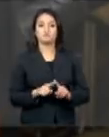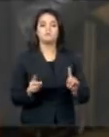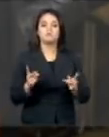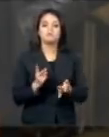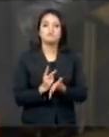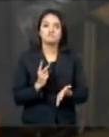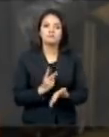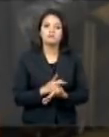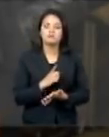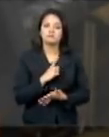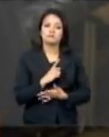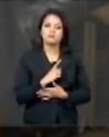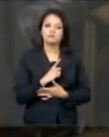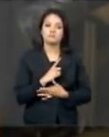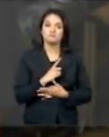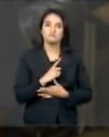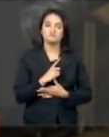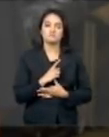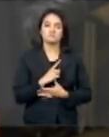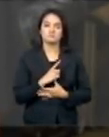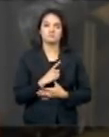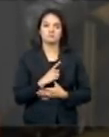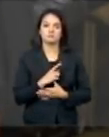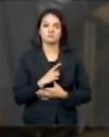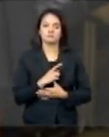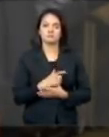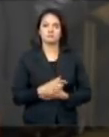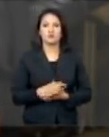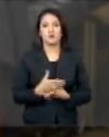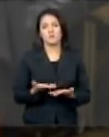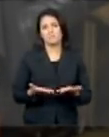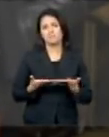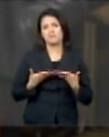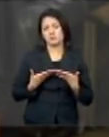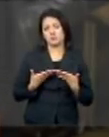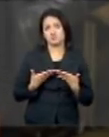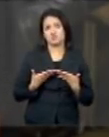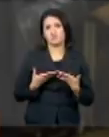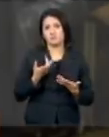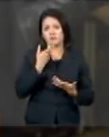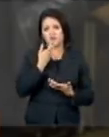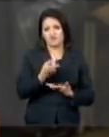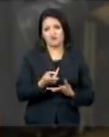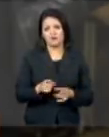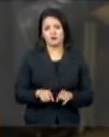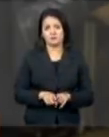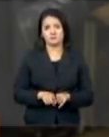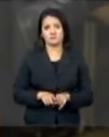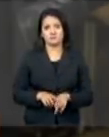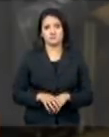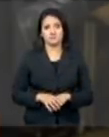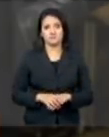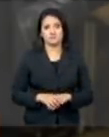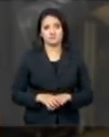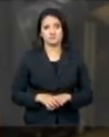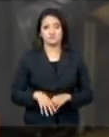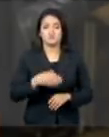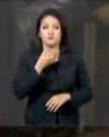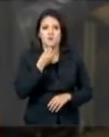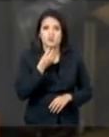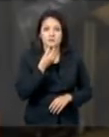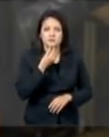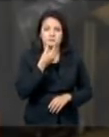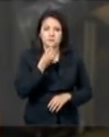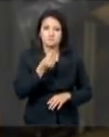lado a equipa de aposentadoria a vossa excelência está inclusive o do treinador está ativista